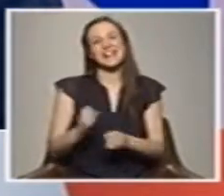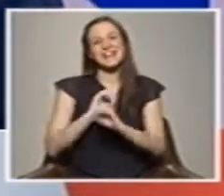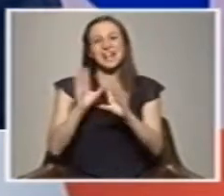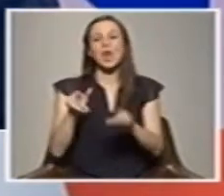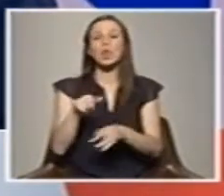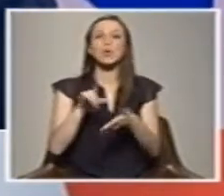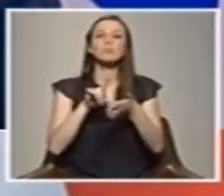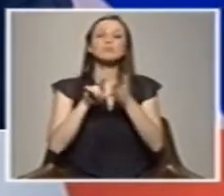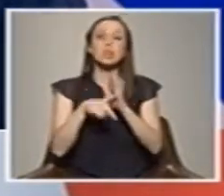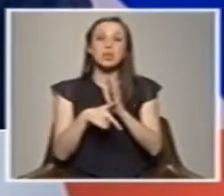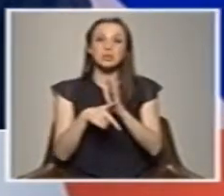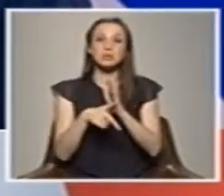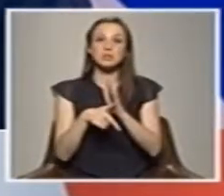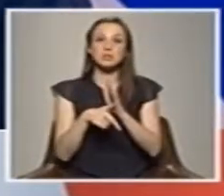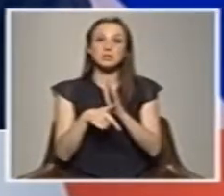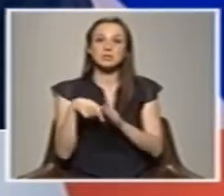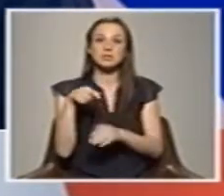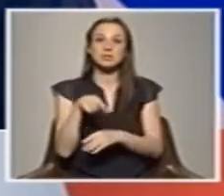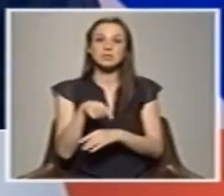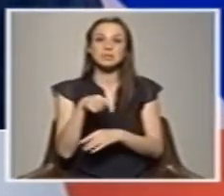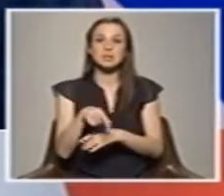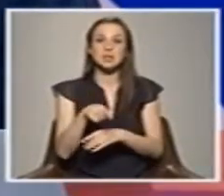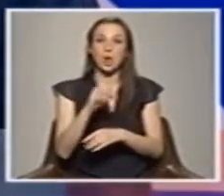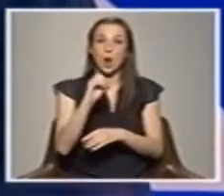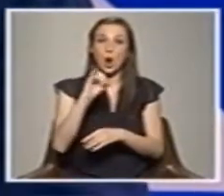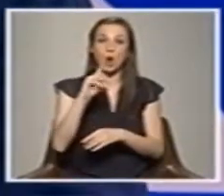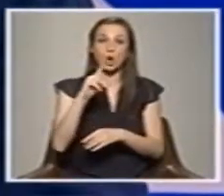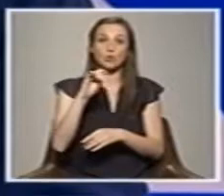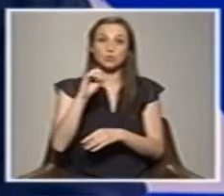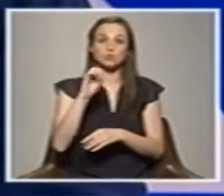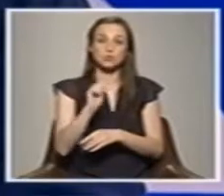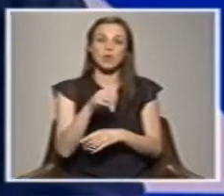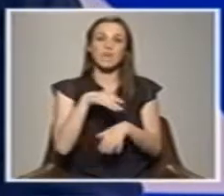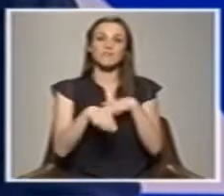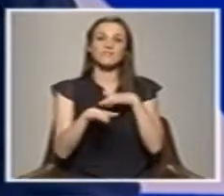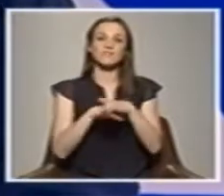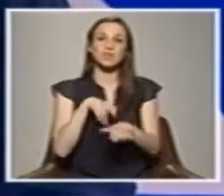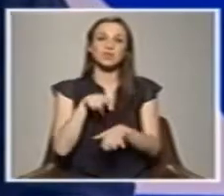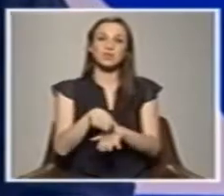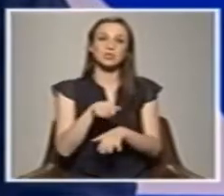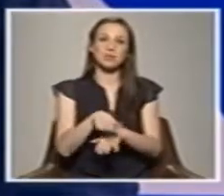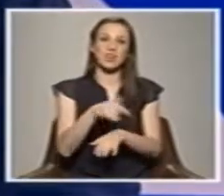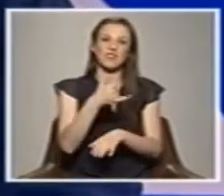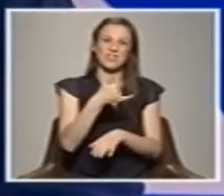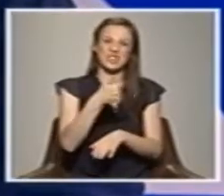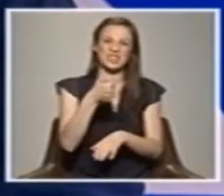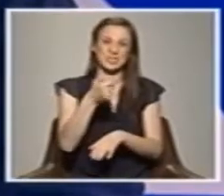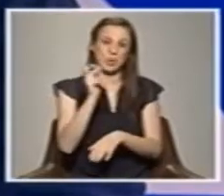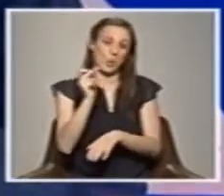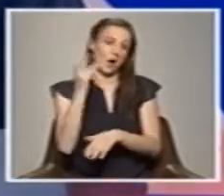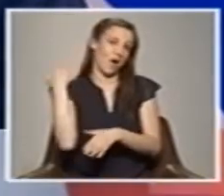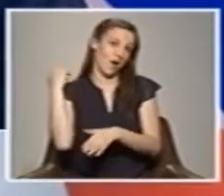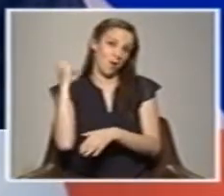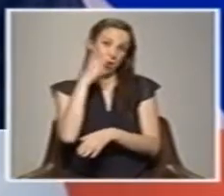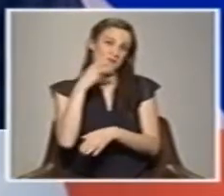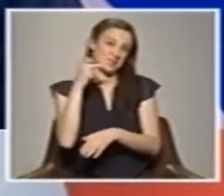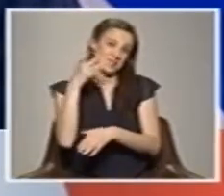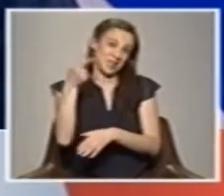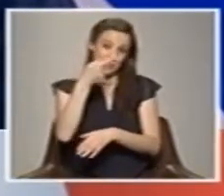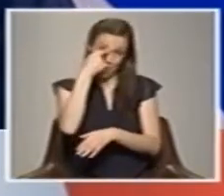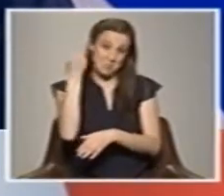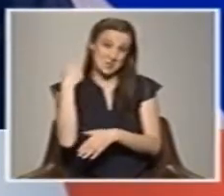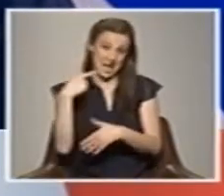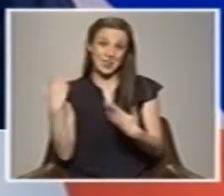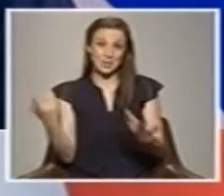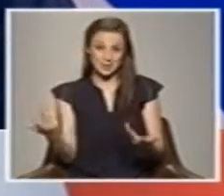projetos nascem de uma reflexão que a Oikos fez no ano em que cumpriu 25 anos, o ano passado, sobre a experiência que a Oikos